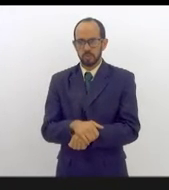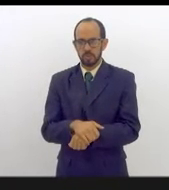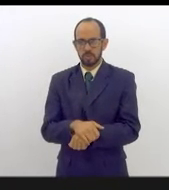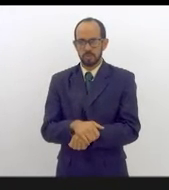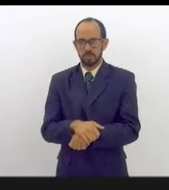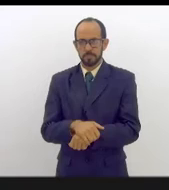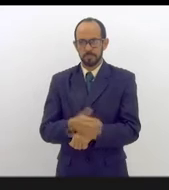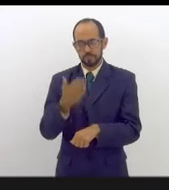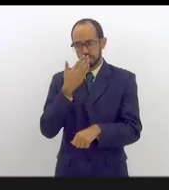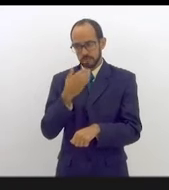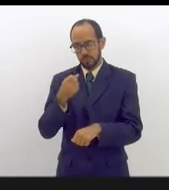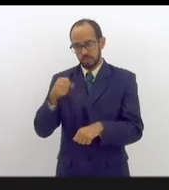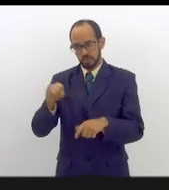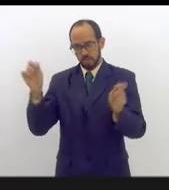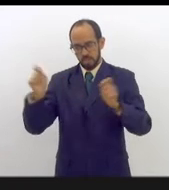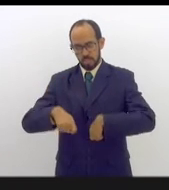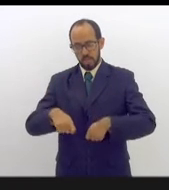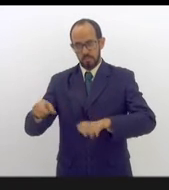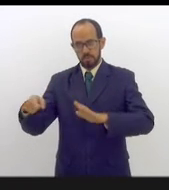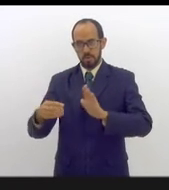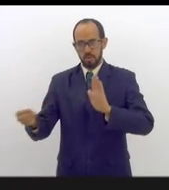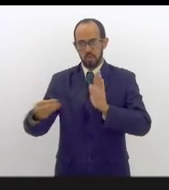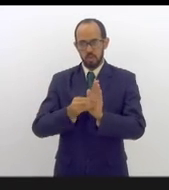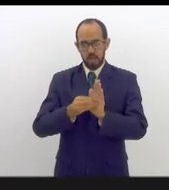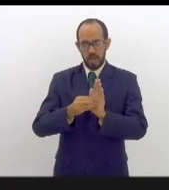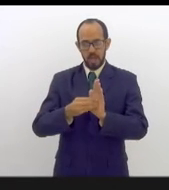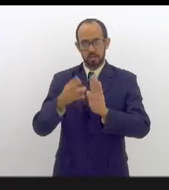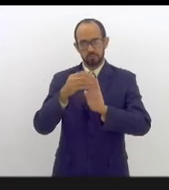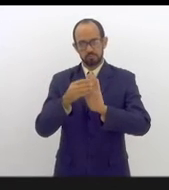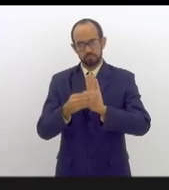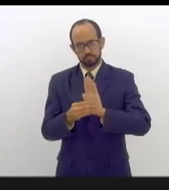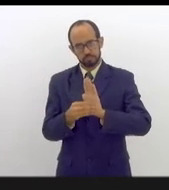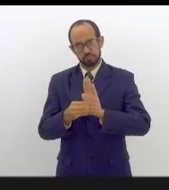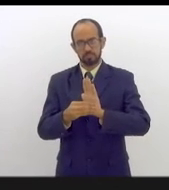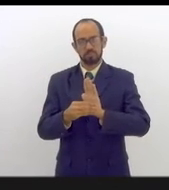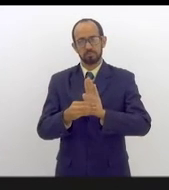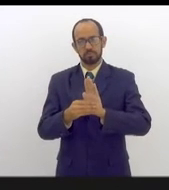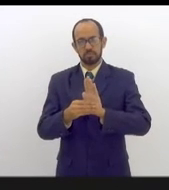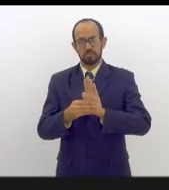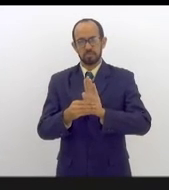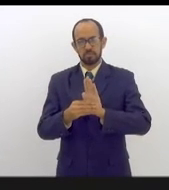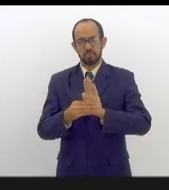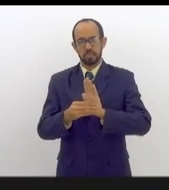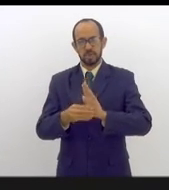Vossa Excelência, se é possível incluir na pauta da extraordinária, se não,